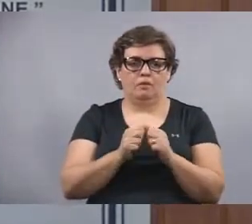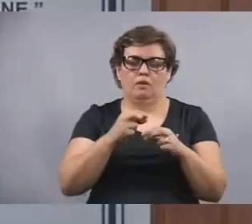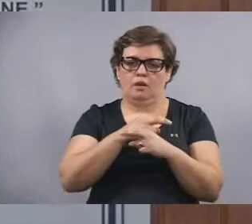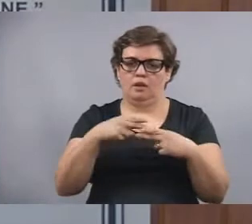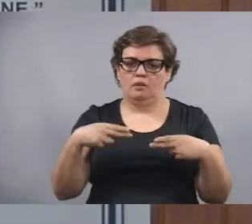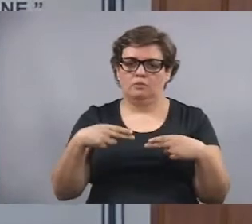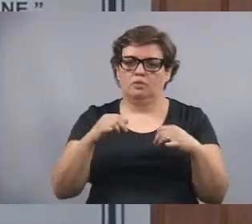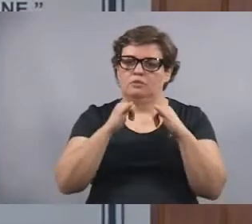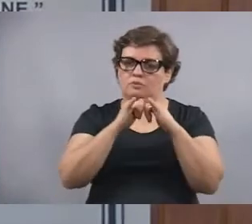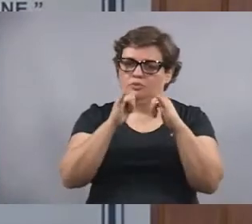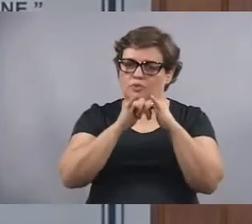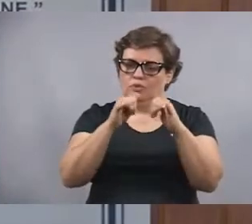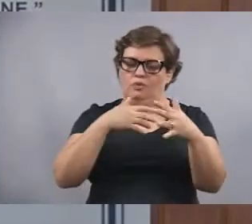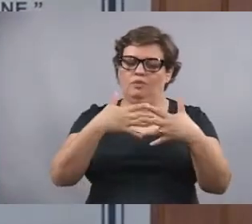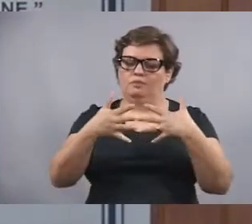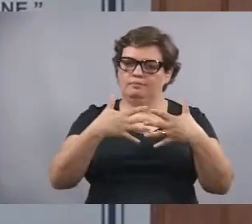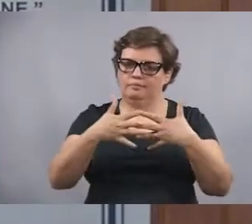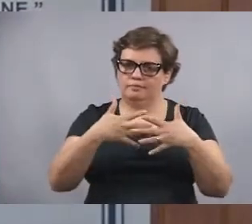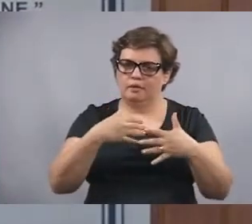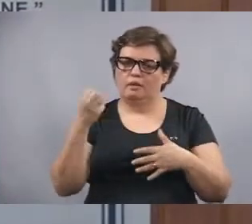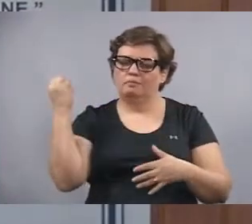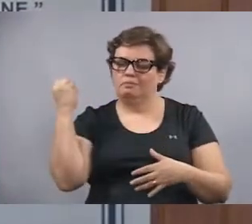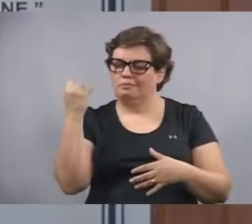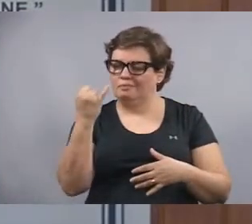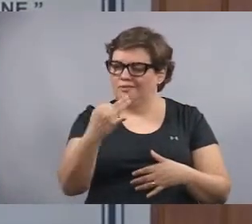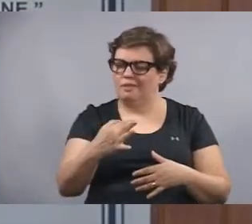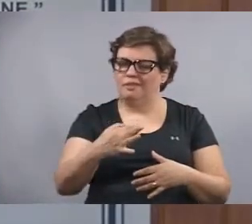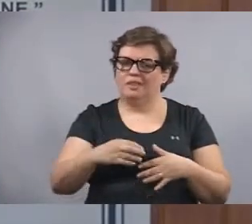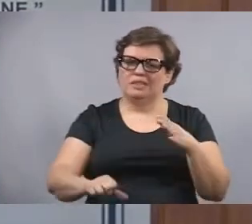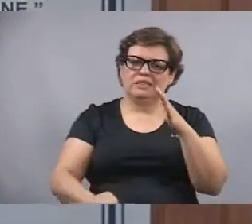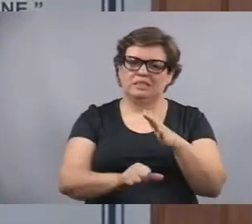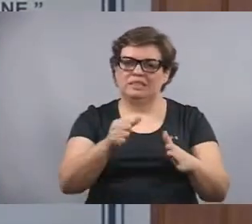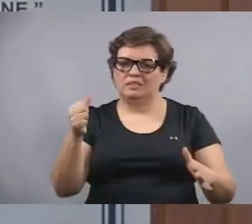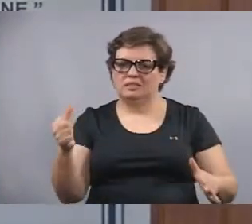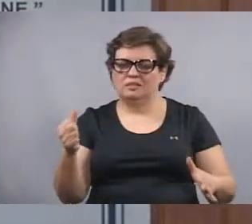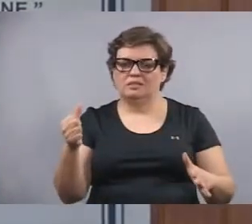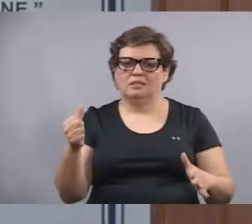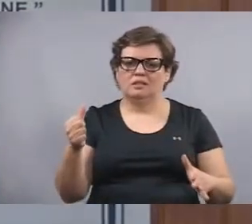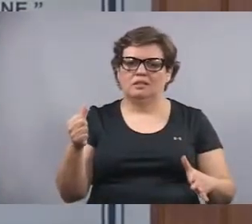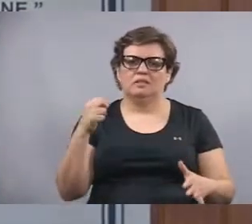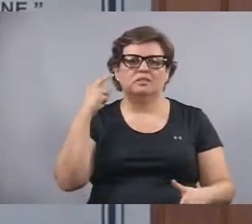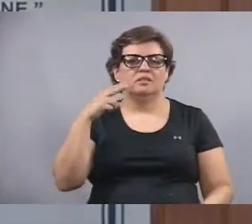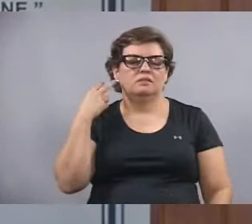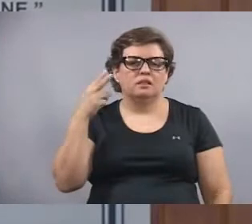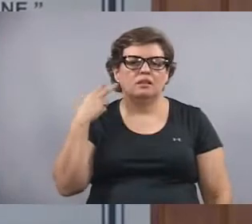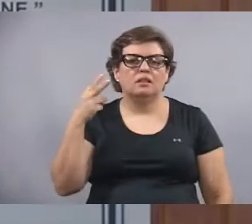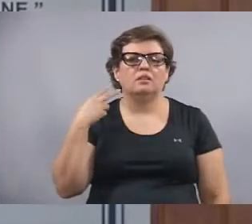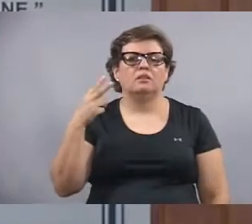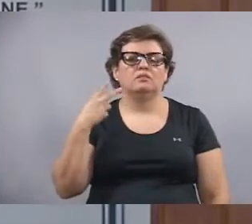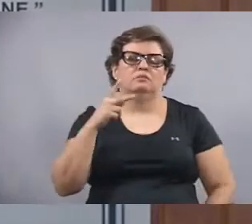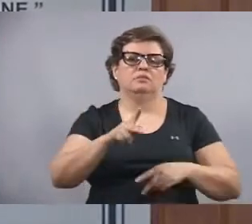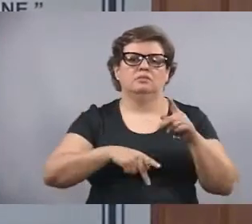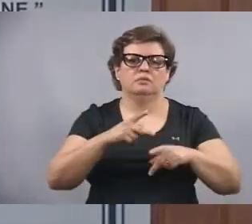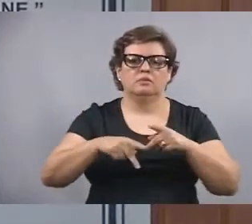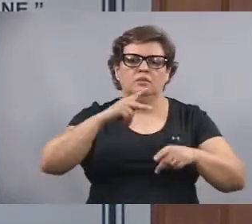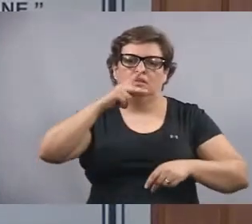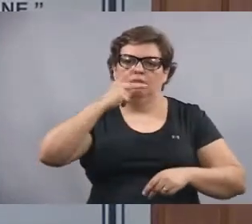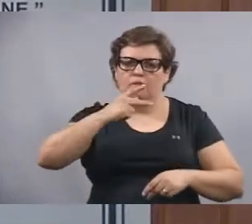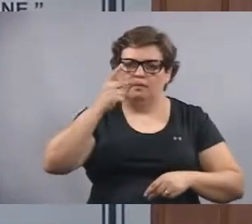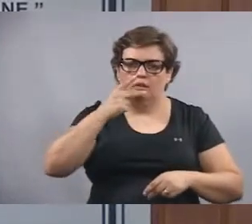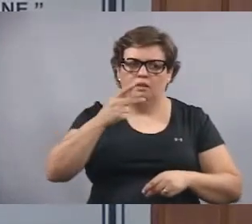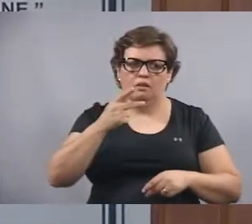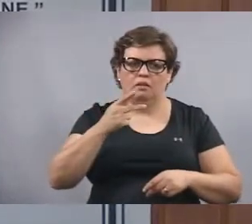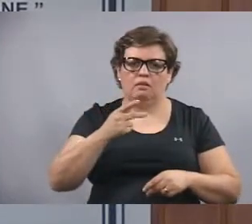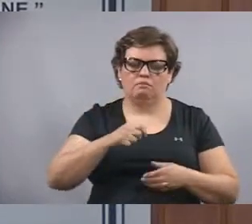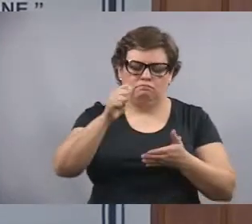passagem do ônibus e com o terminal. Quantas vezes, quantas vereadores, a população se manifestando,